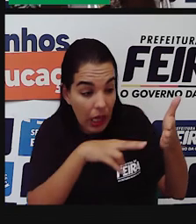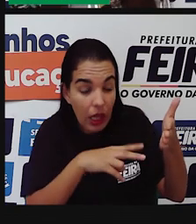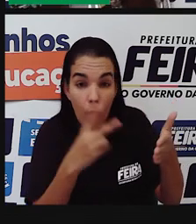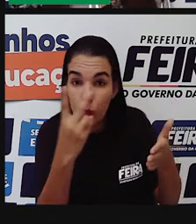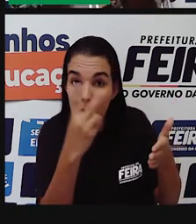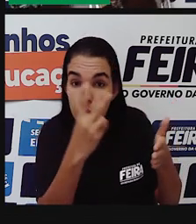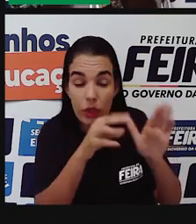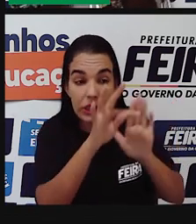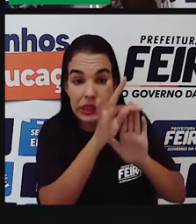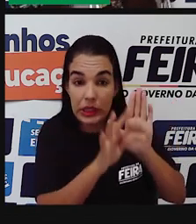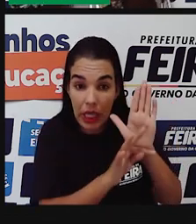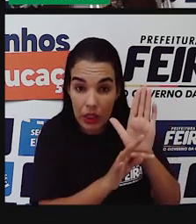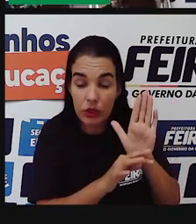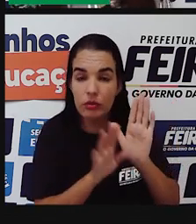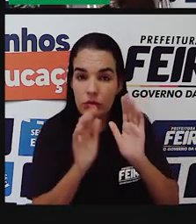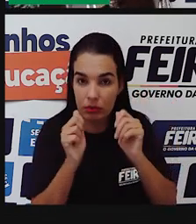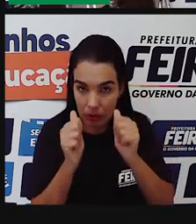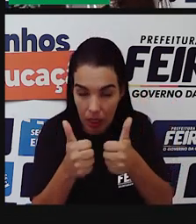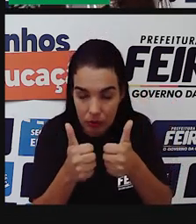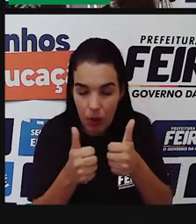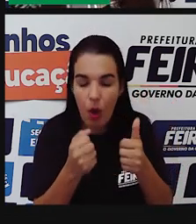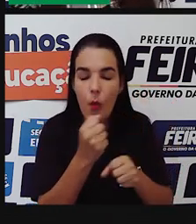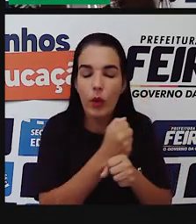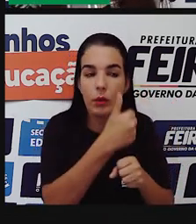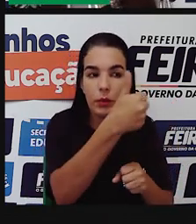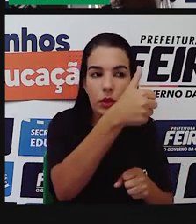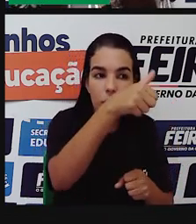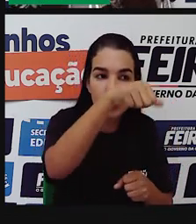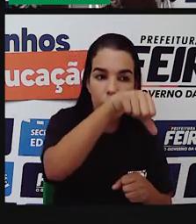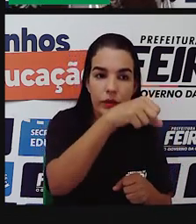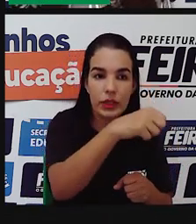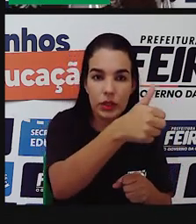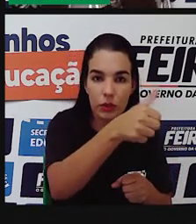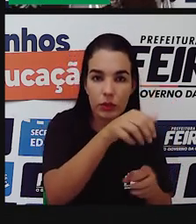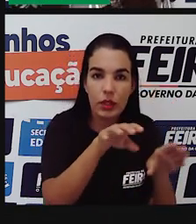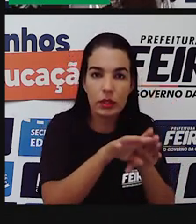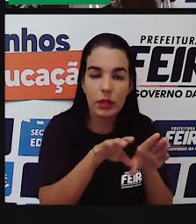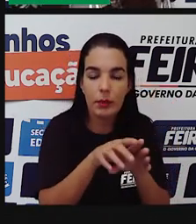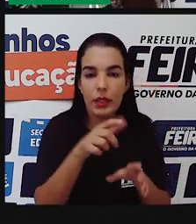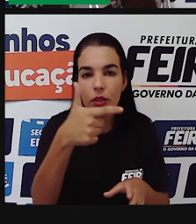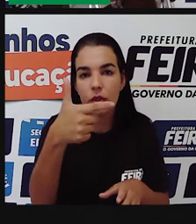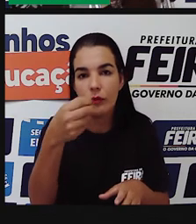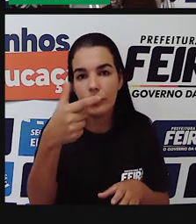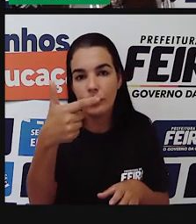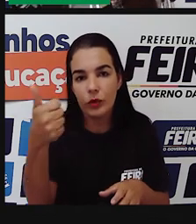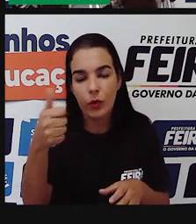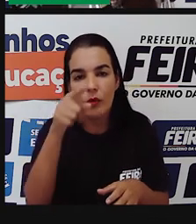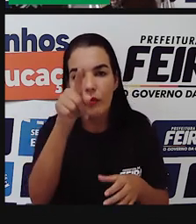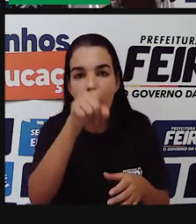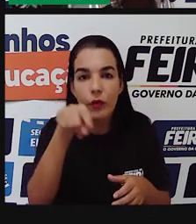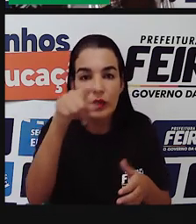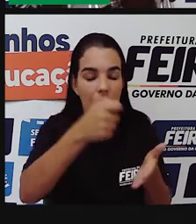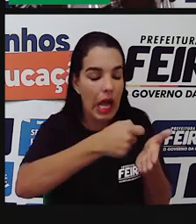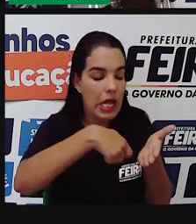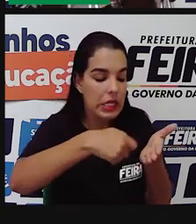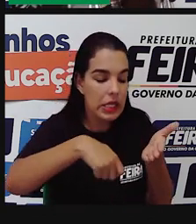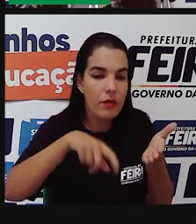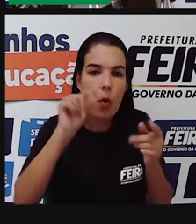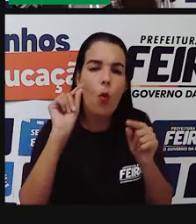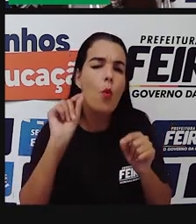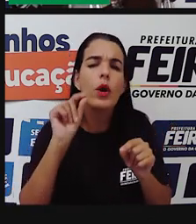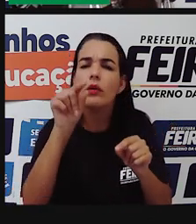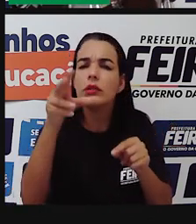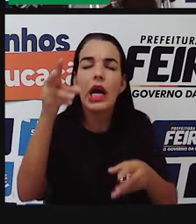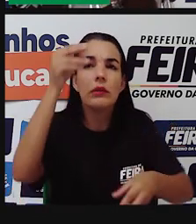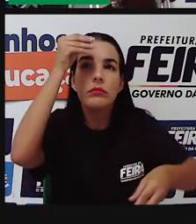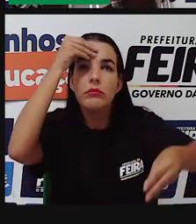trechos, um de 1911 e esse de 2021, e escrevam aí no caderno de vocês a compreensão de vocês